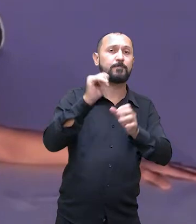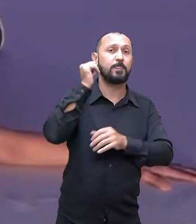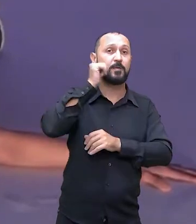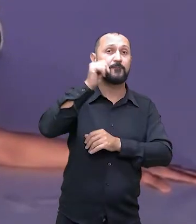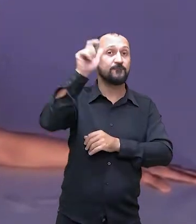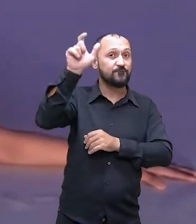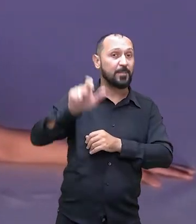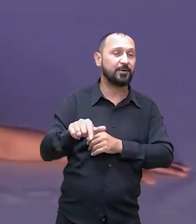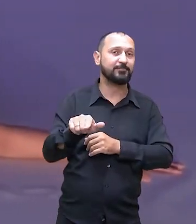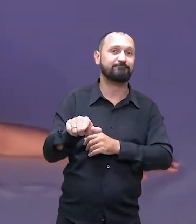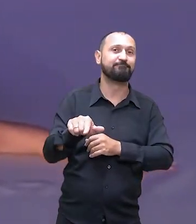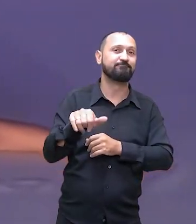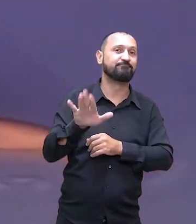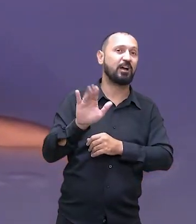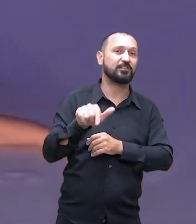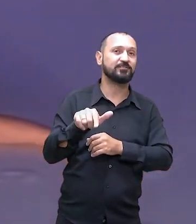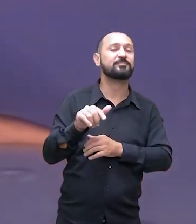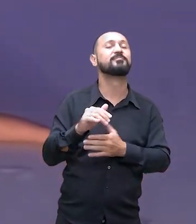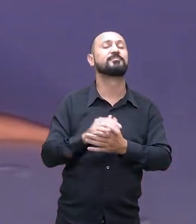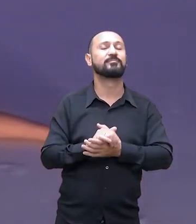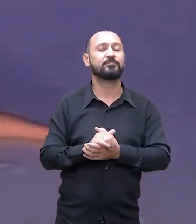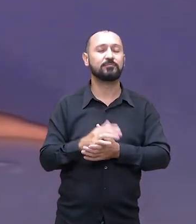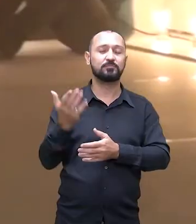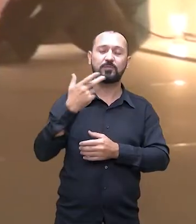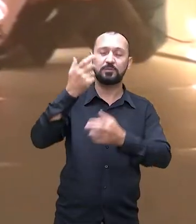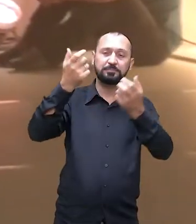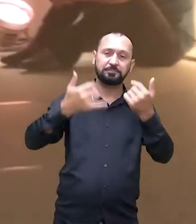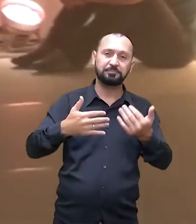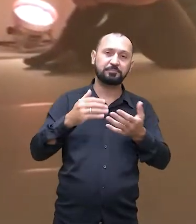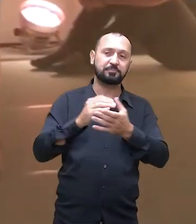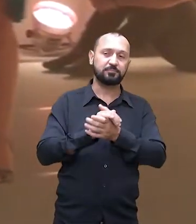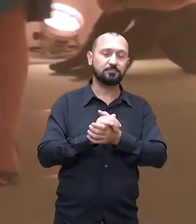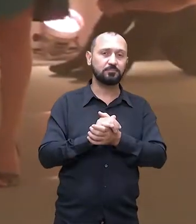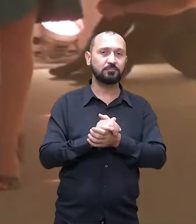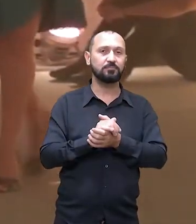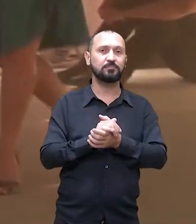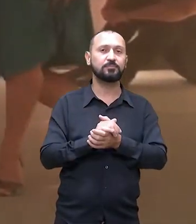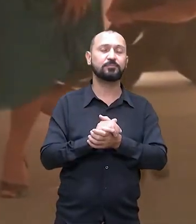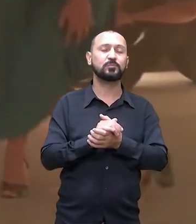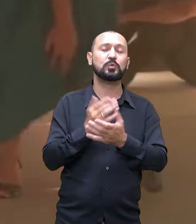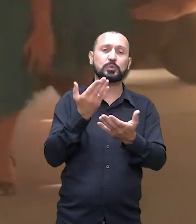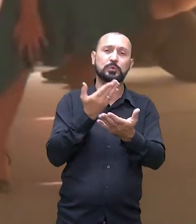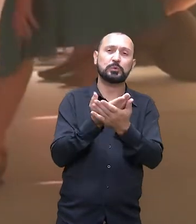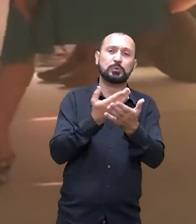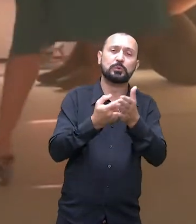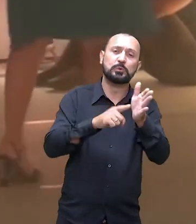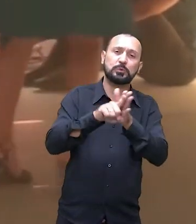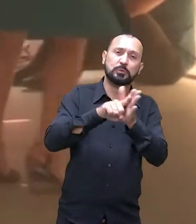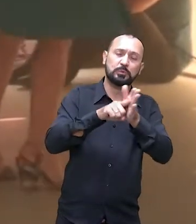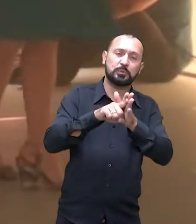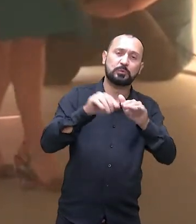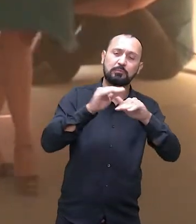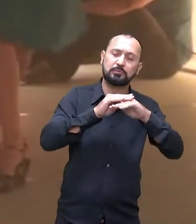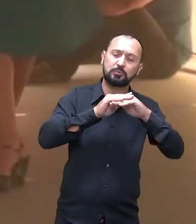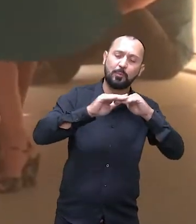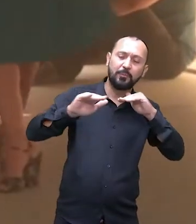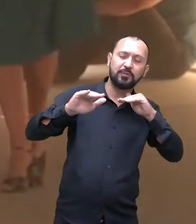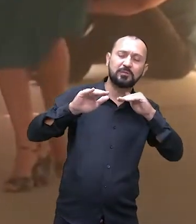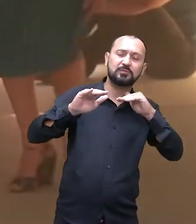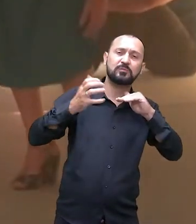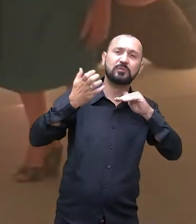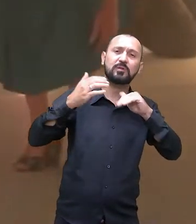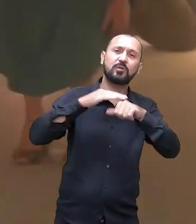do cabelo, da futilidade. Na verdade, eu pensei muito, né? Até porque eu nasci entre